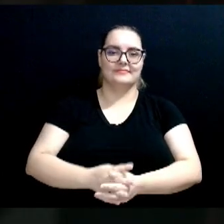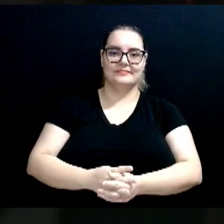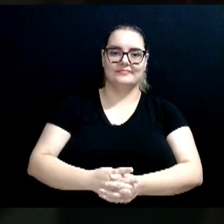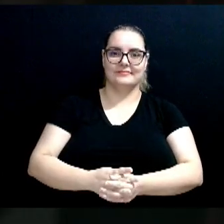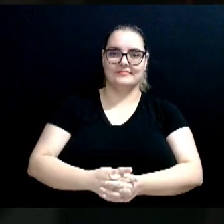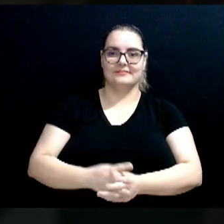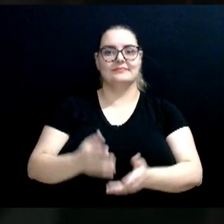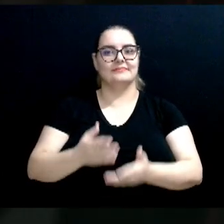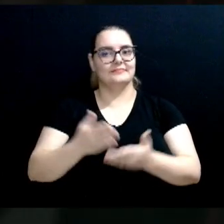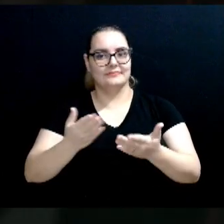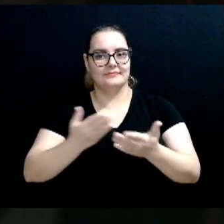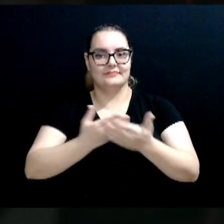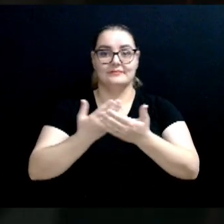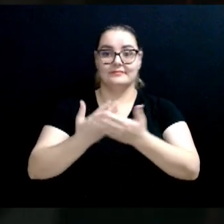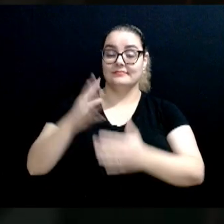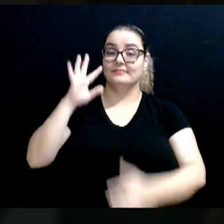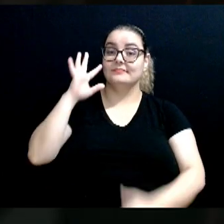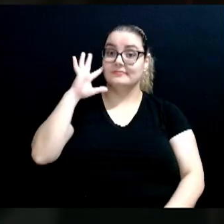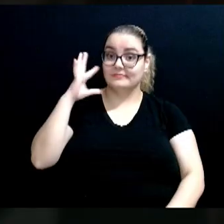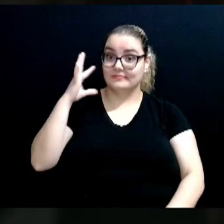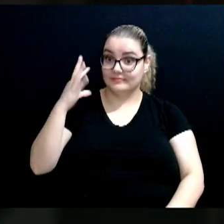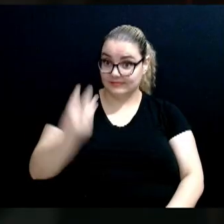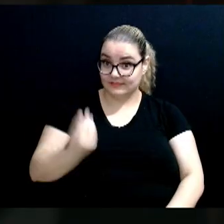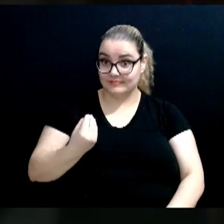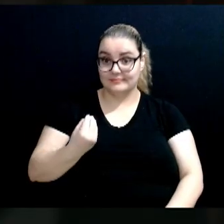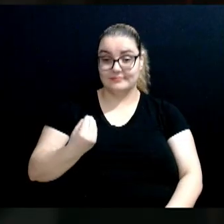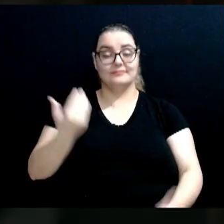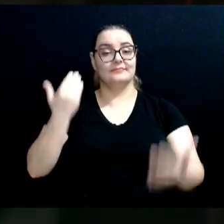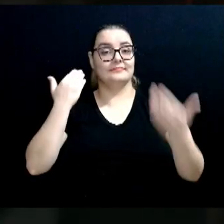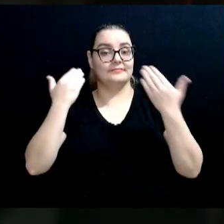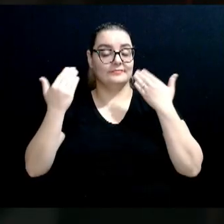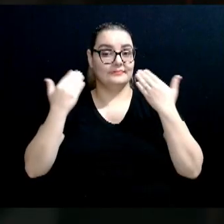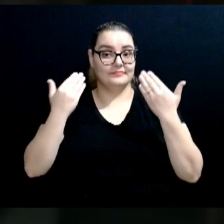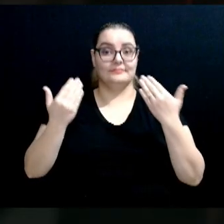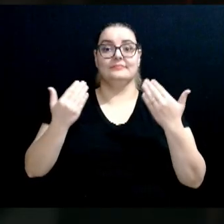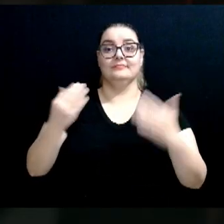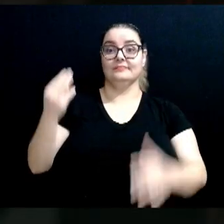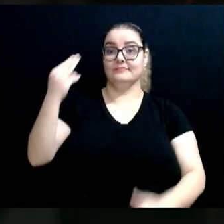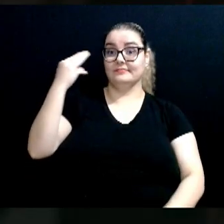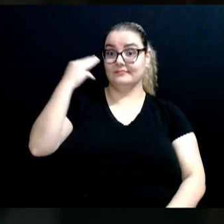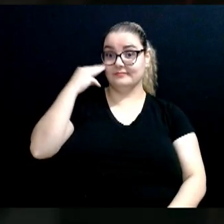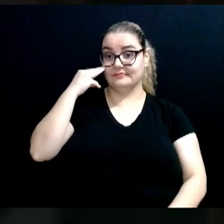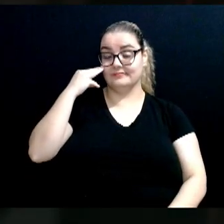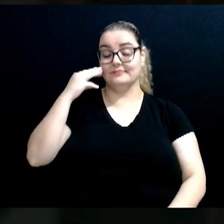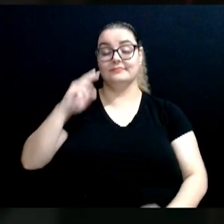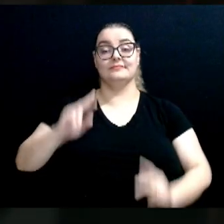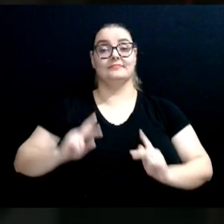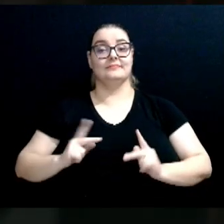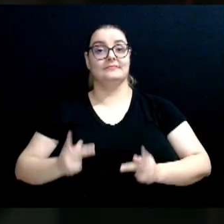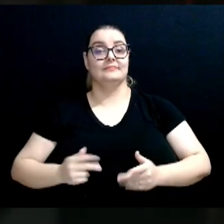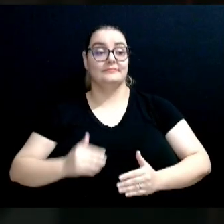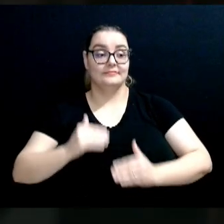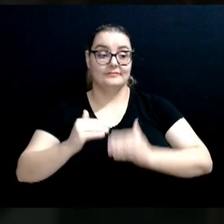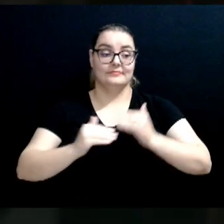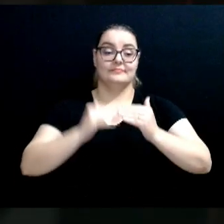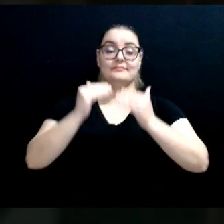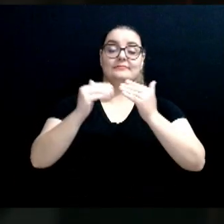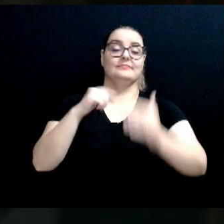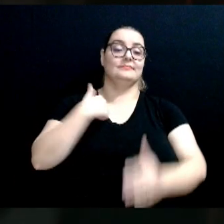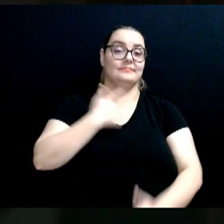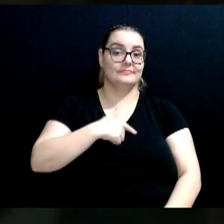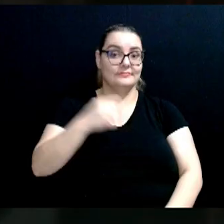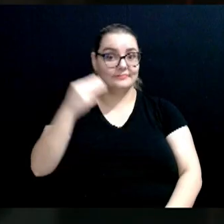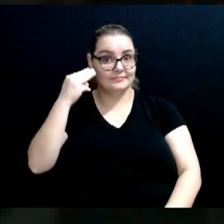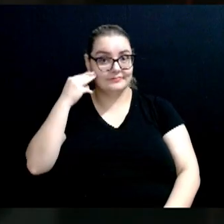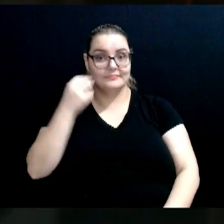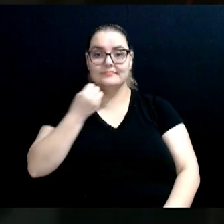que conhecem a questão da psicologia, a mente humana, né, o desenvolver da nossa mente. É muito bom ter vocês com a gente,